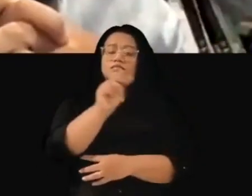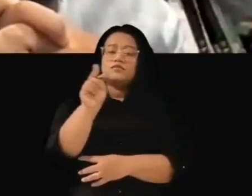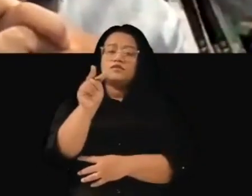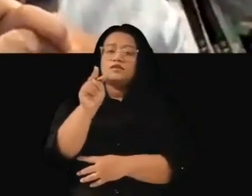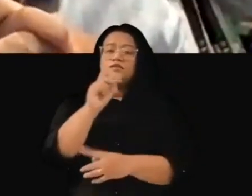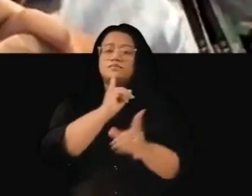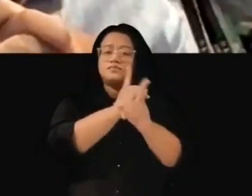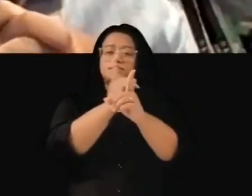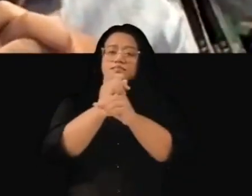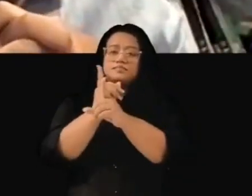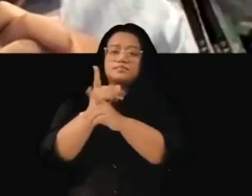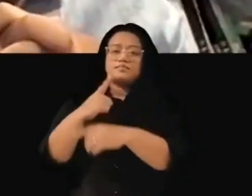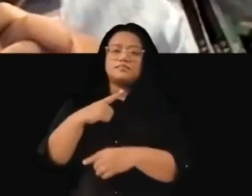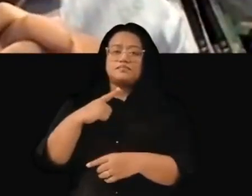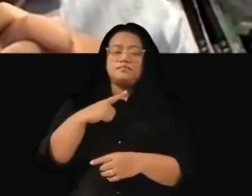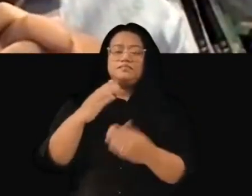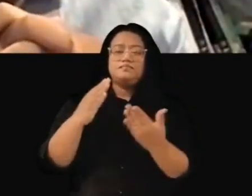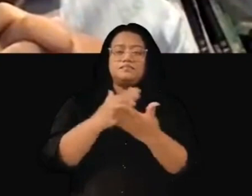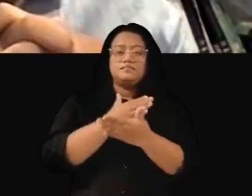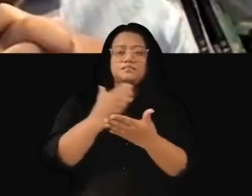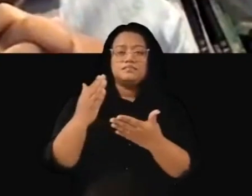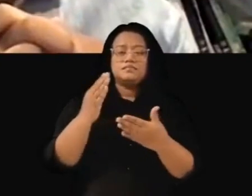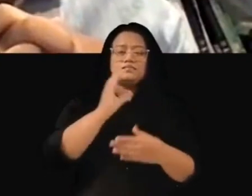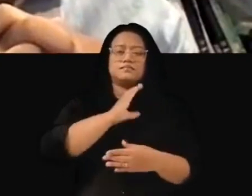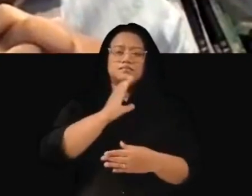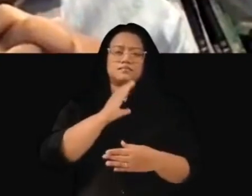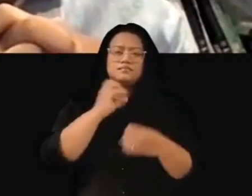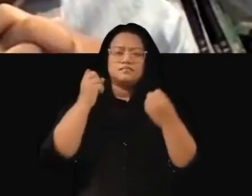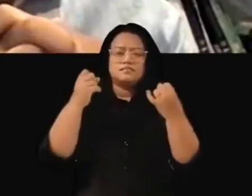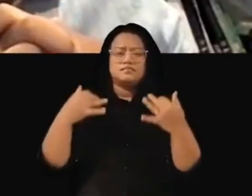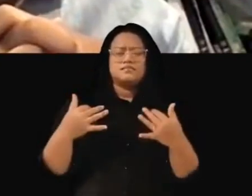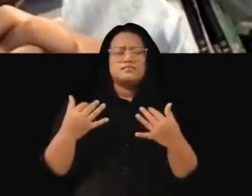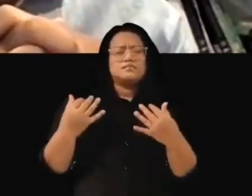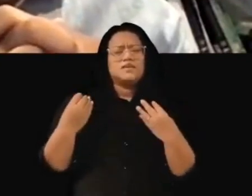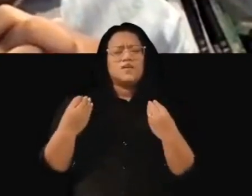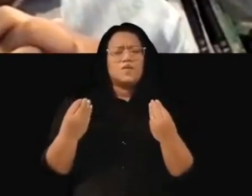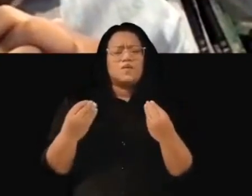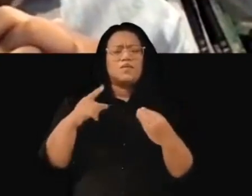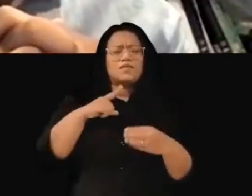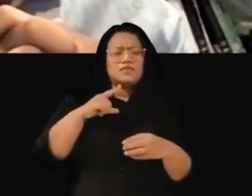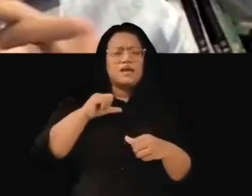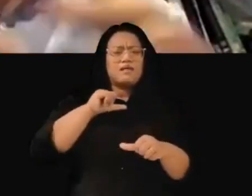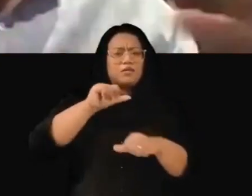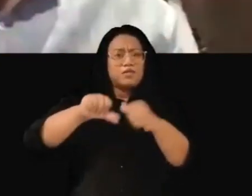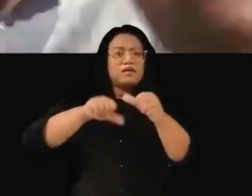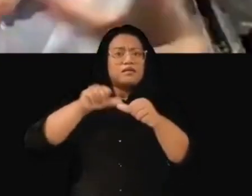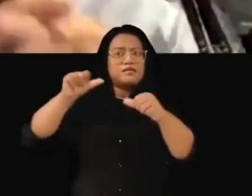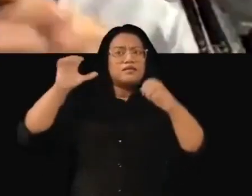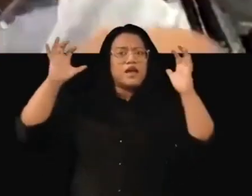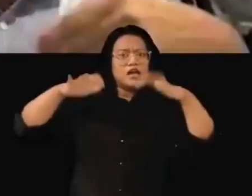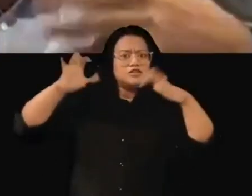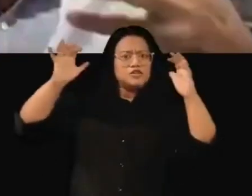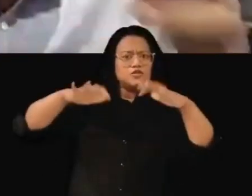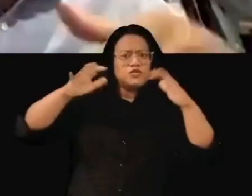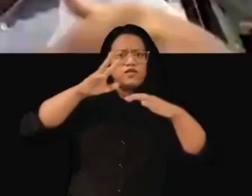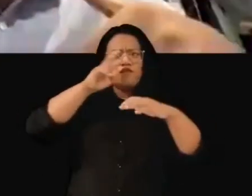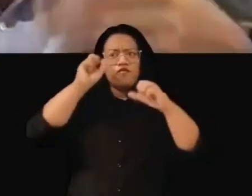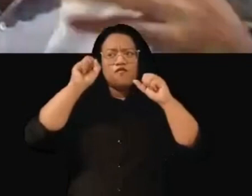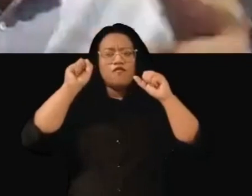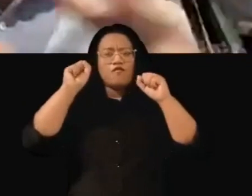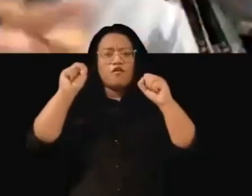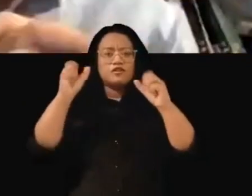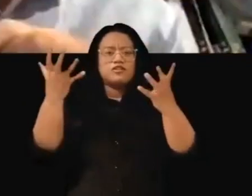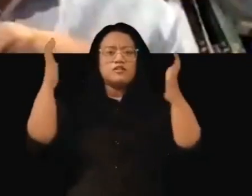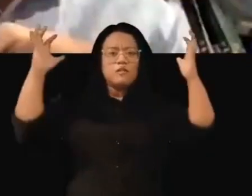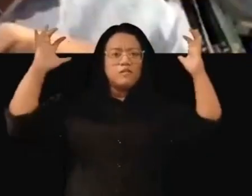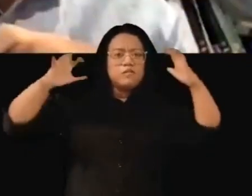tudo. Alguns colegas dizem, puxa, mas está mudando mesmo, né? A chuva está vindo mais intensa, algumas áreas que